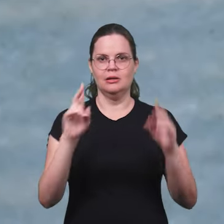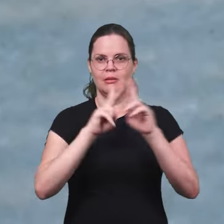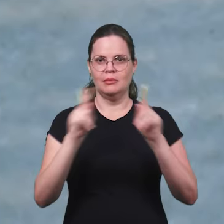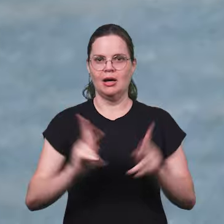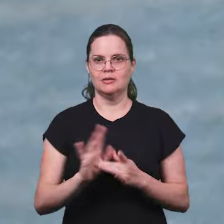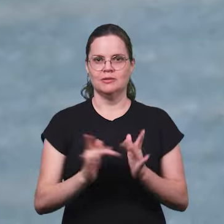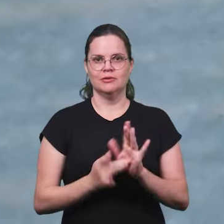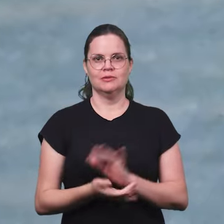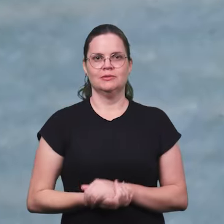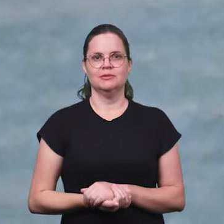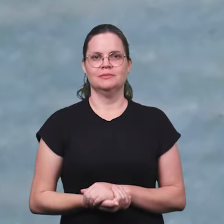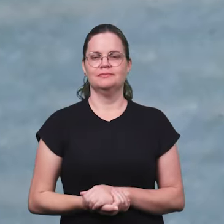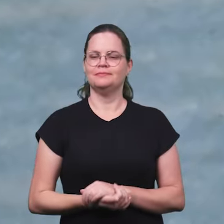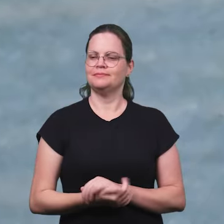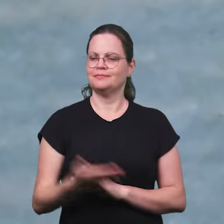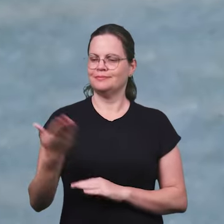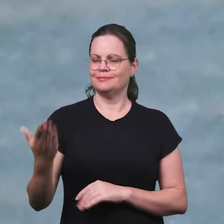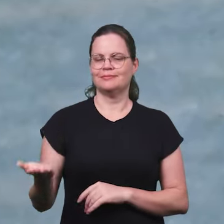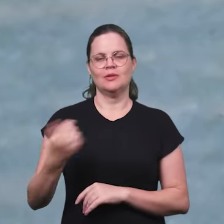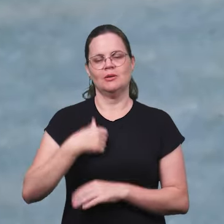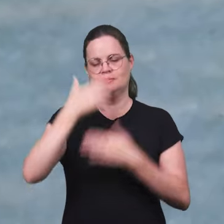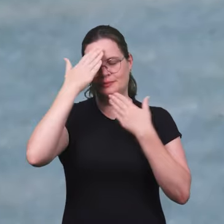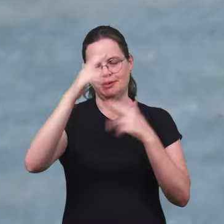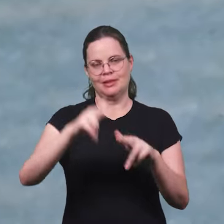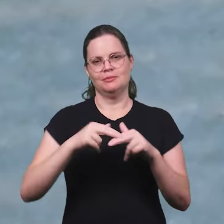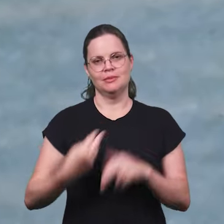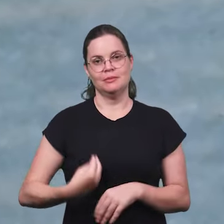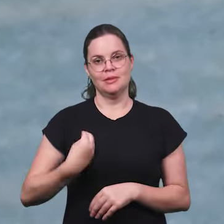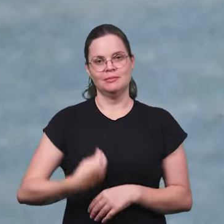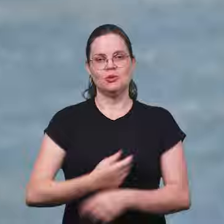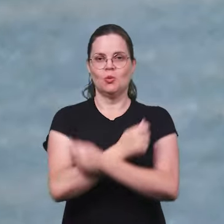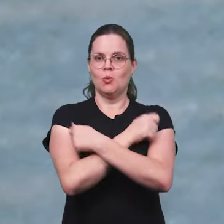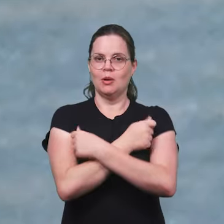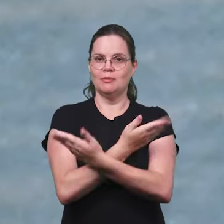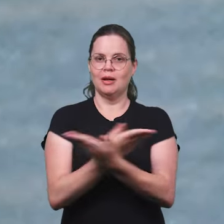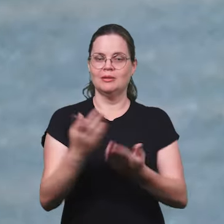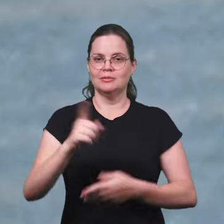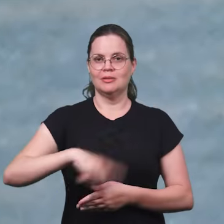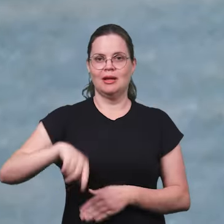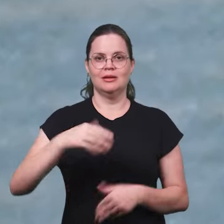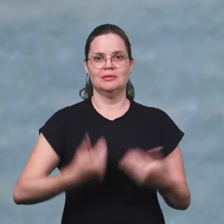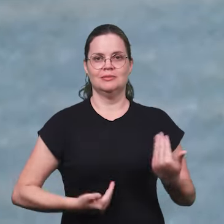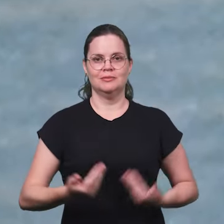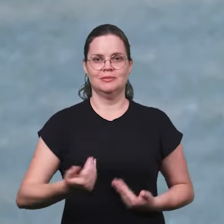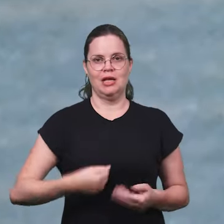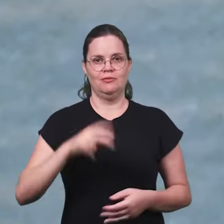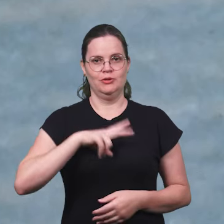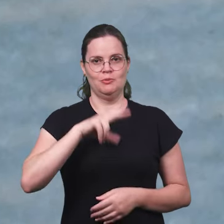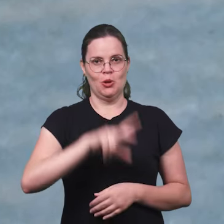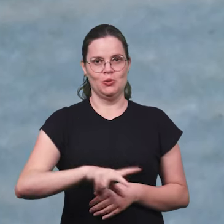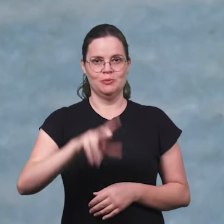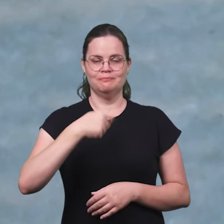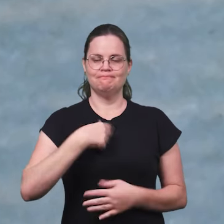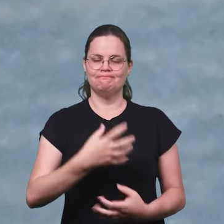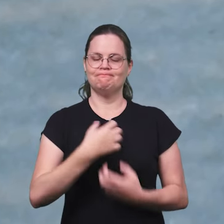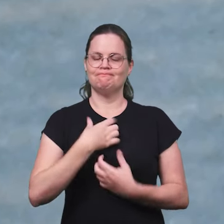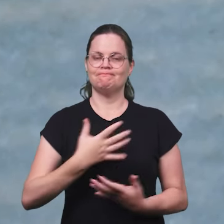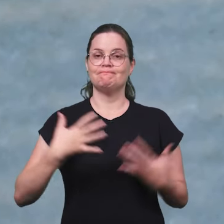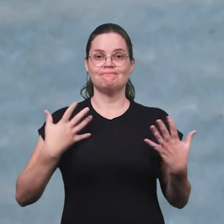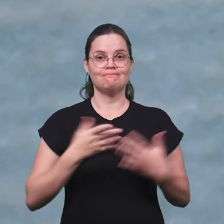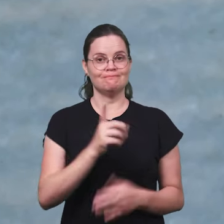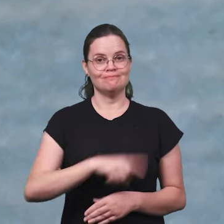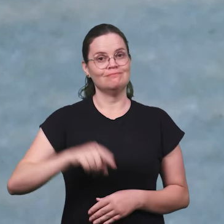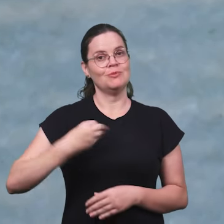sua participação. Um grande abraço aos nossos irmãos aí em Portugal. Uma alegria saber que vocês aí estão participando do programa junto